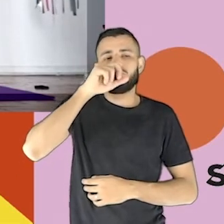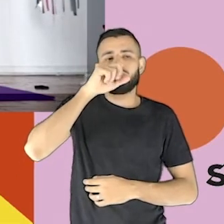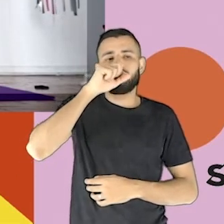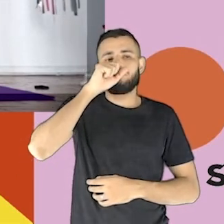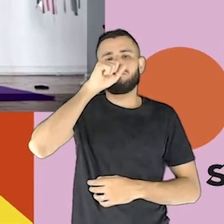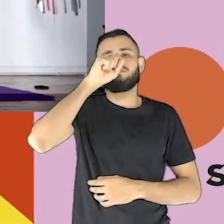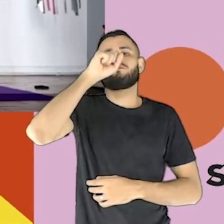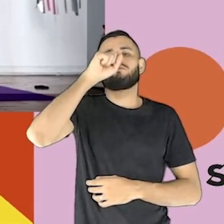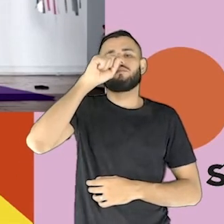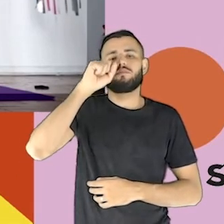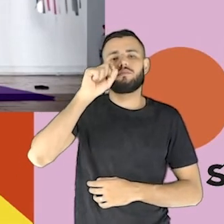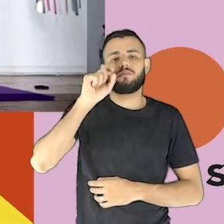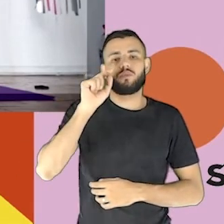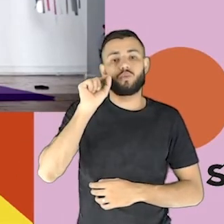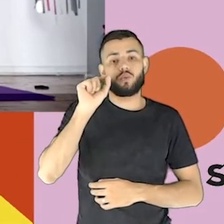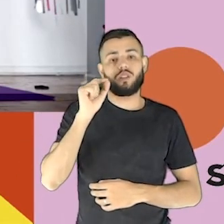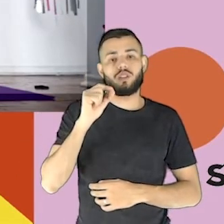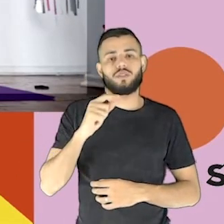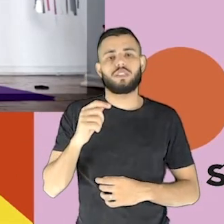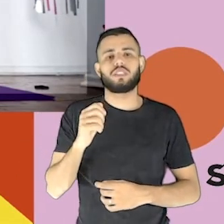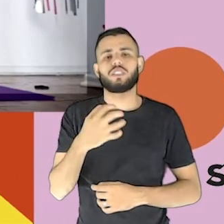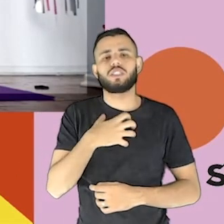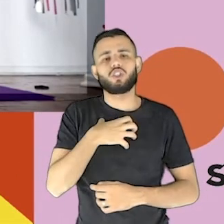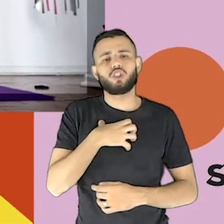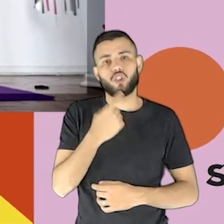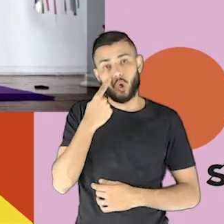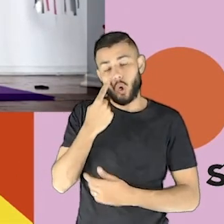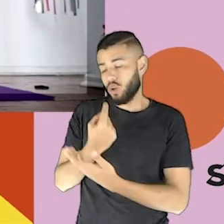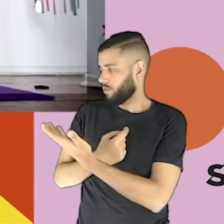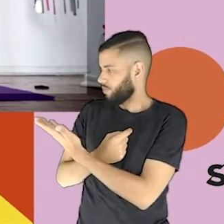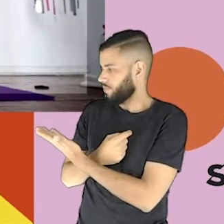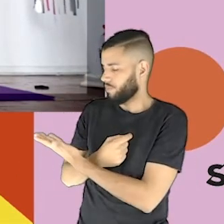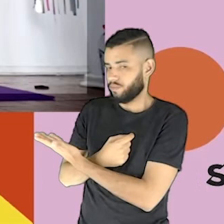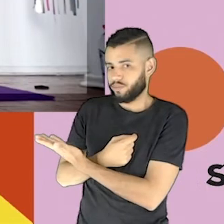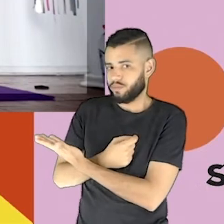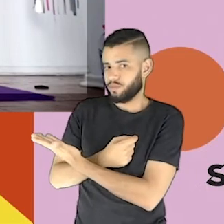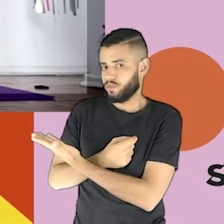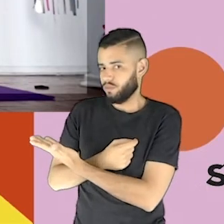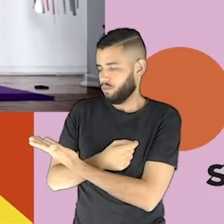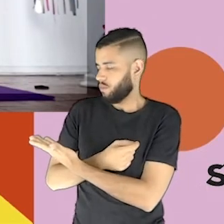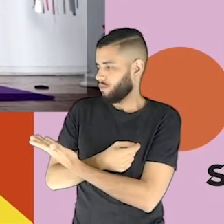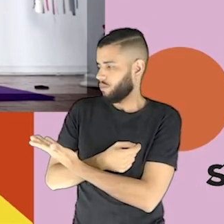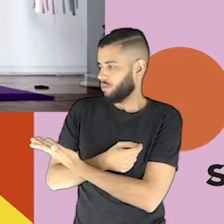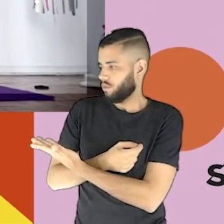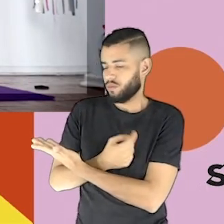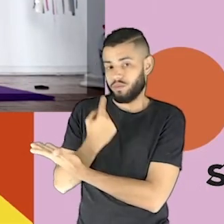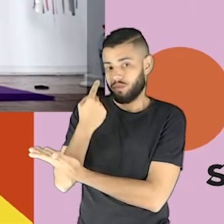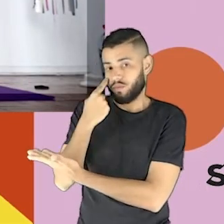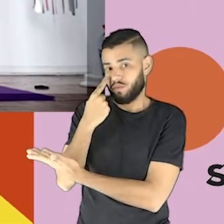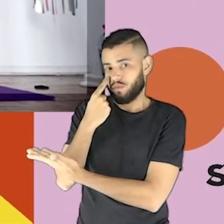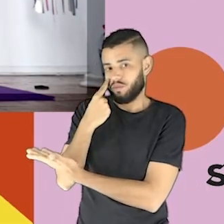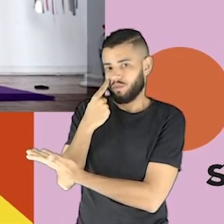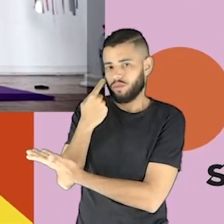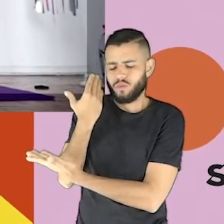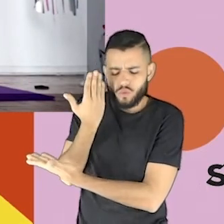ó, você vai descer o seu tronco pegando lá nos seus pés. E aí você vai colocar, ó, o